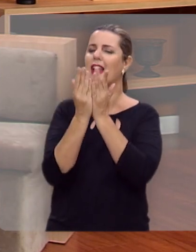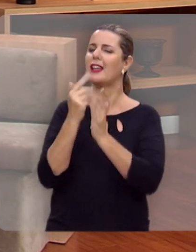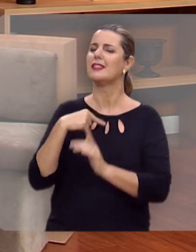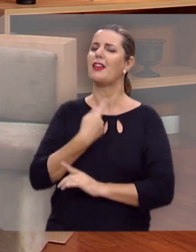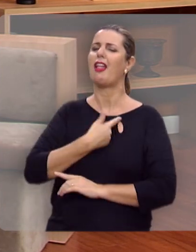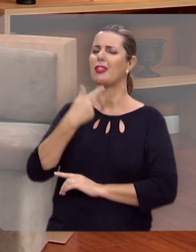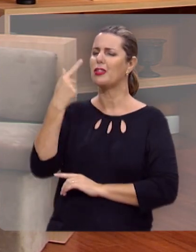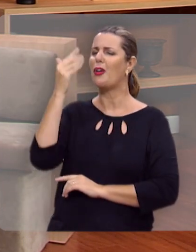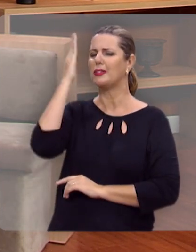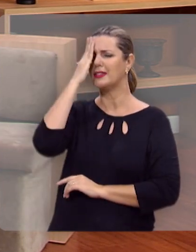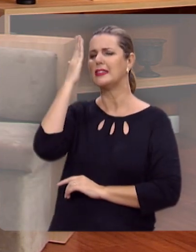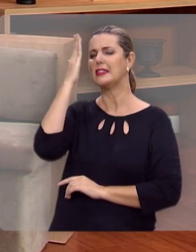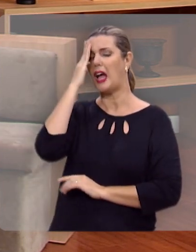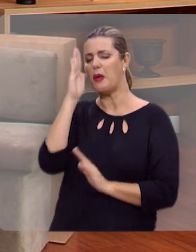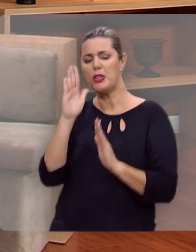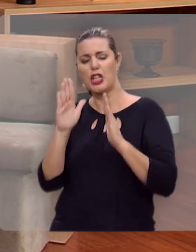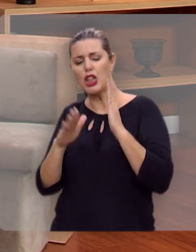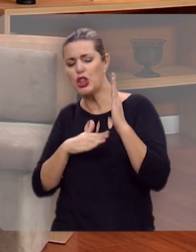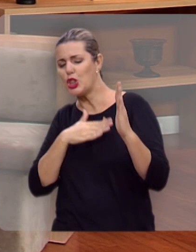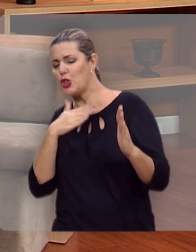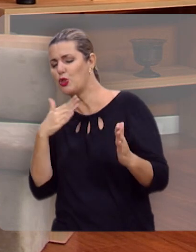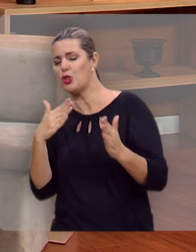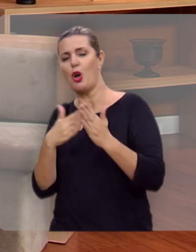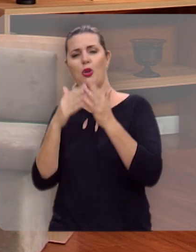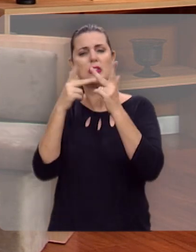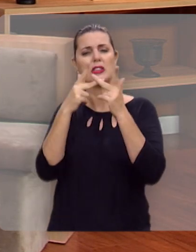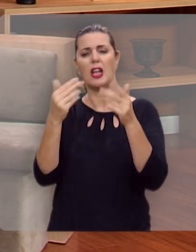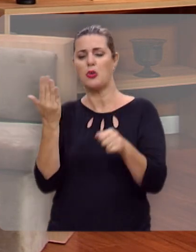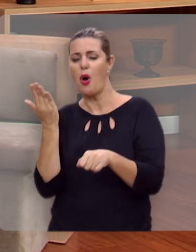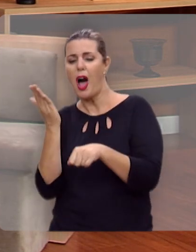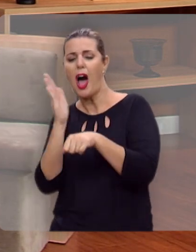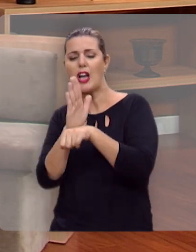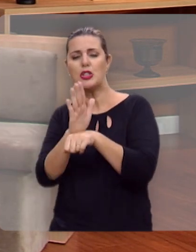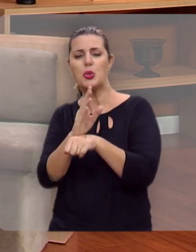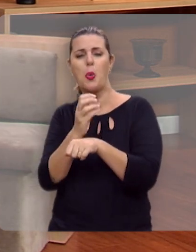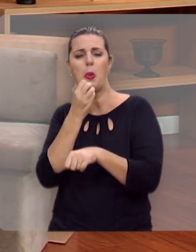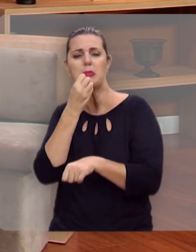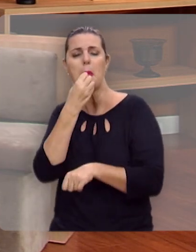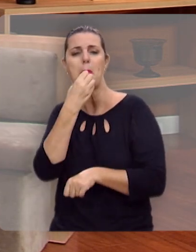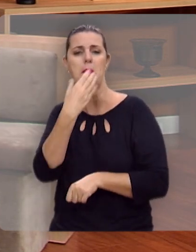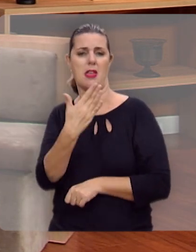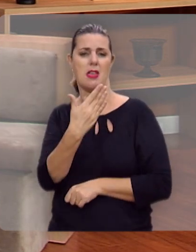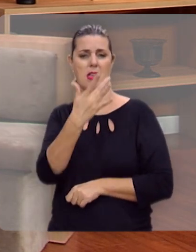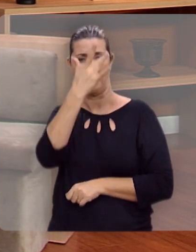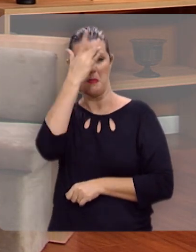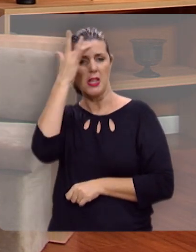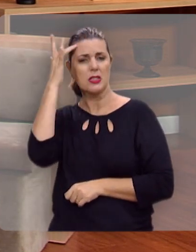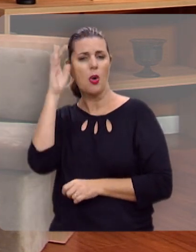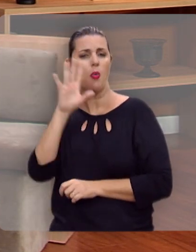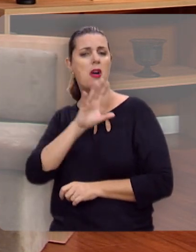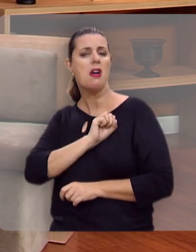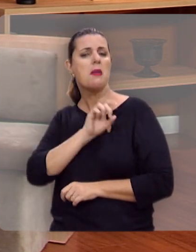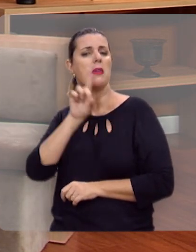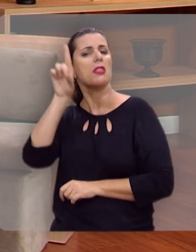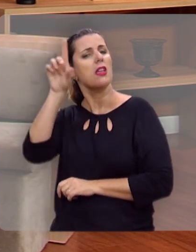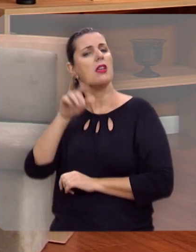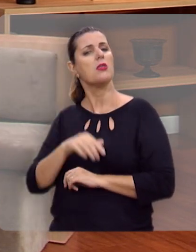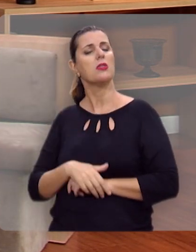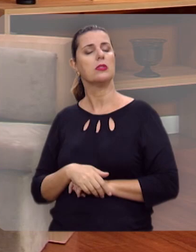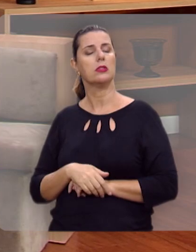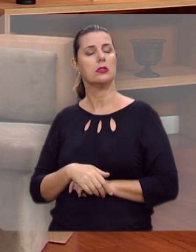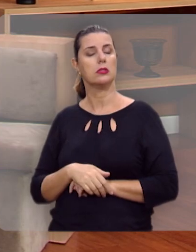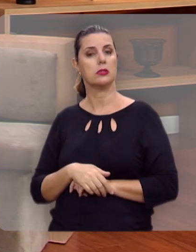nós sabemos que todas as coisas cooperam para o bem daqueles que amam a